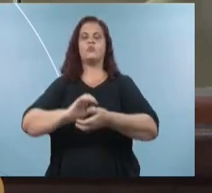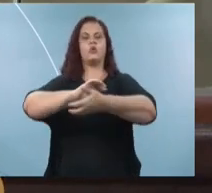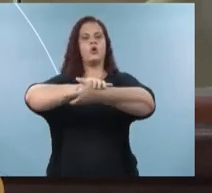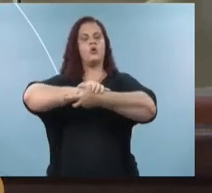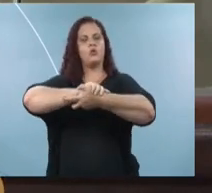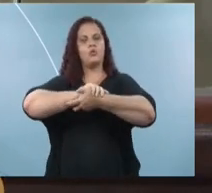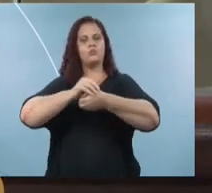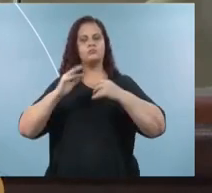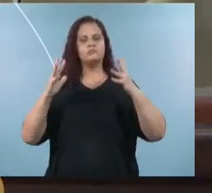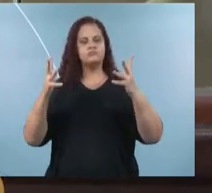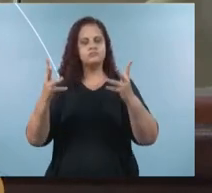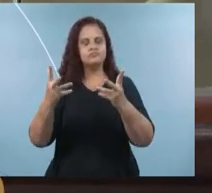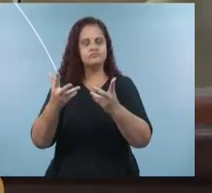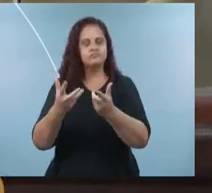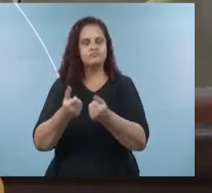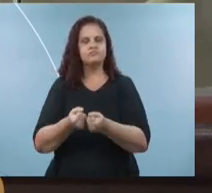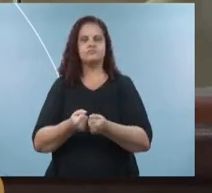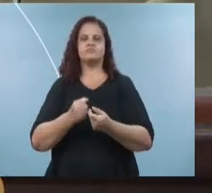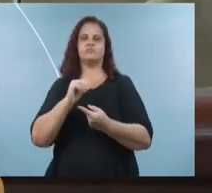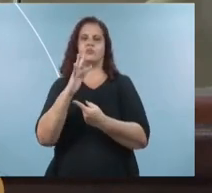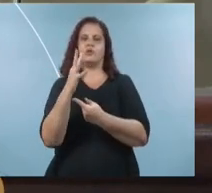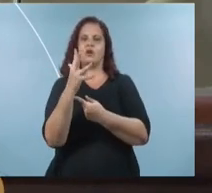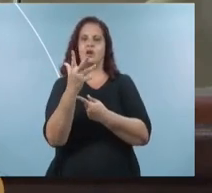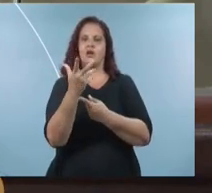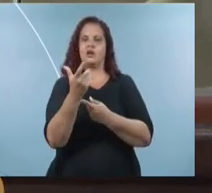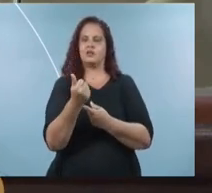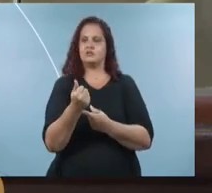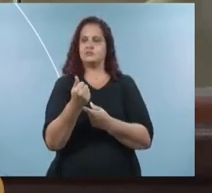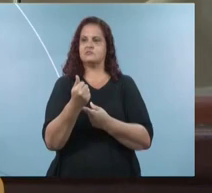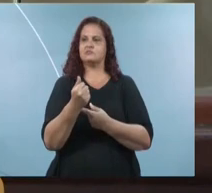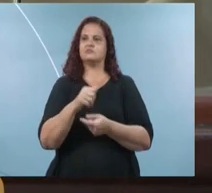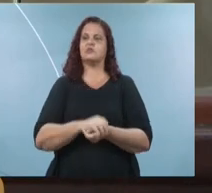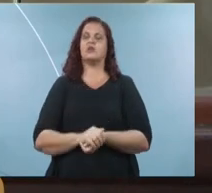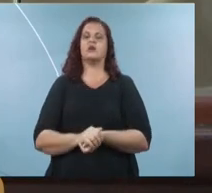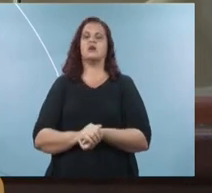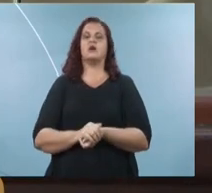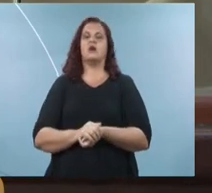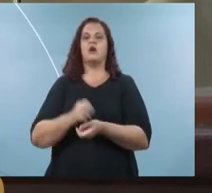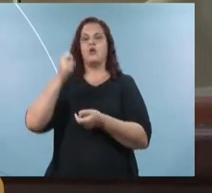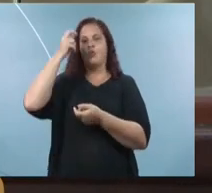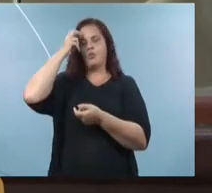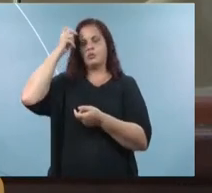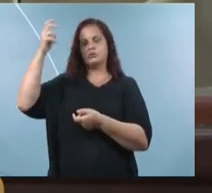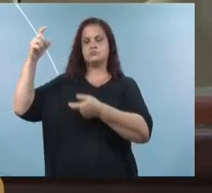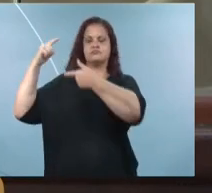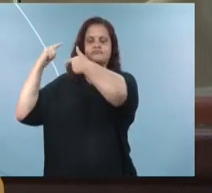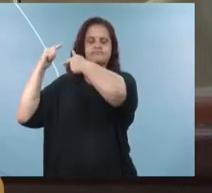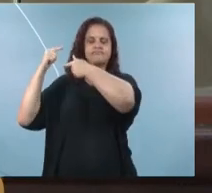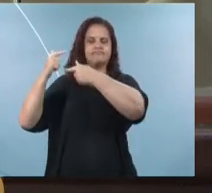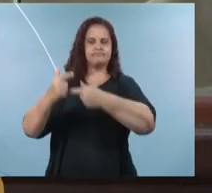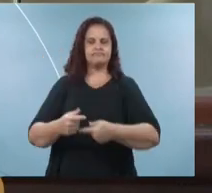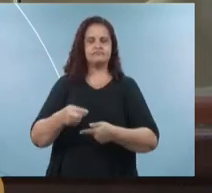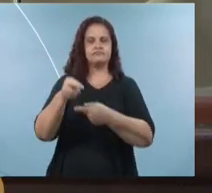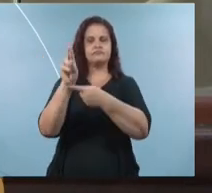a todos que se dedicam ao artesanato, levando a cultura e as tradições de